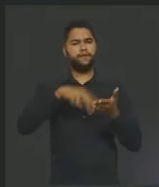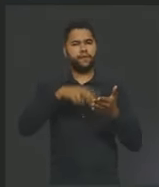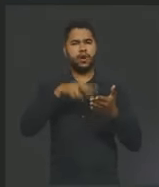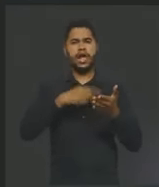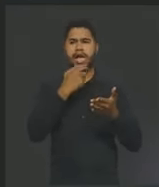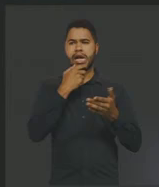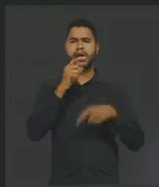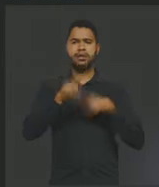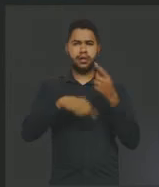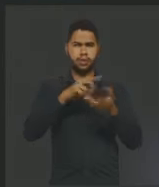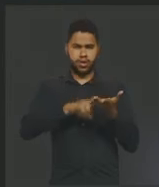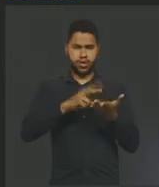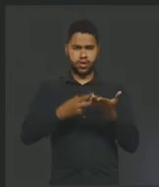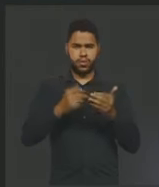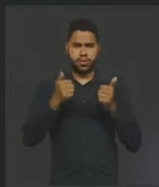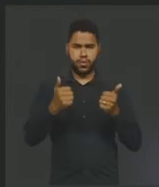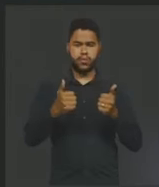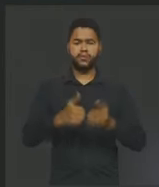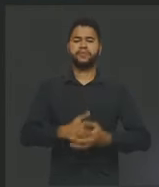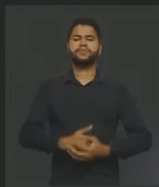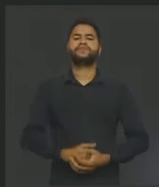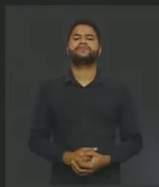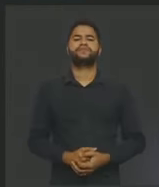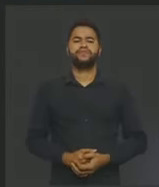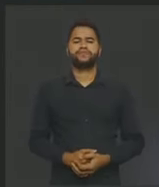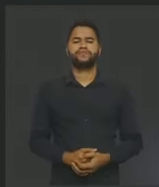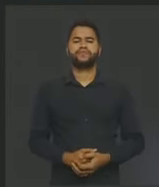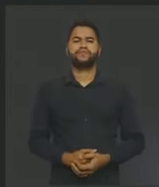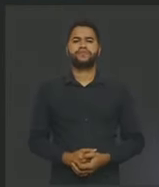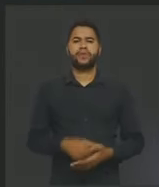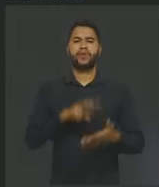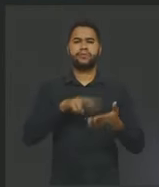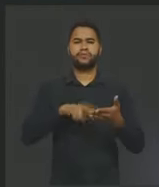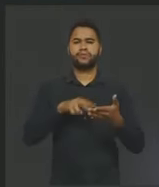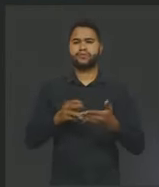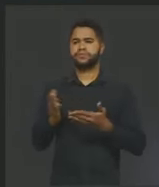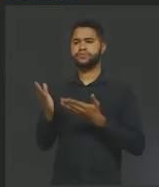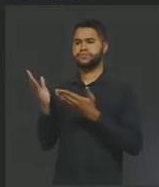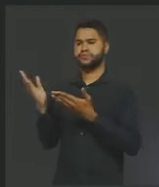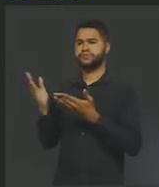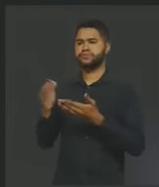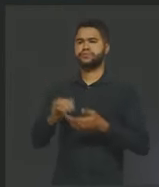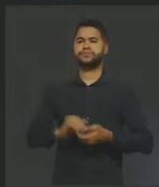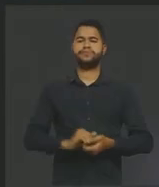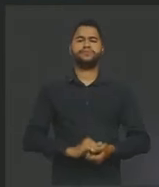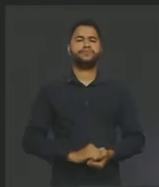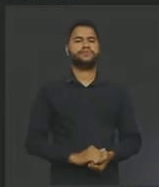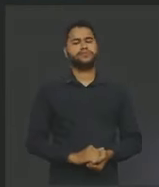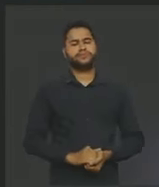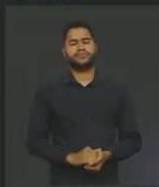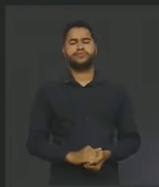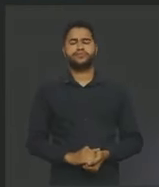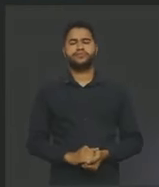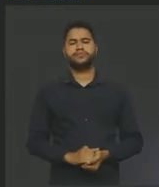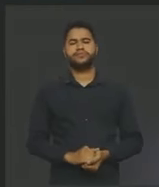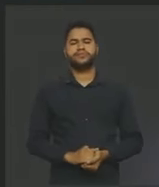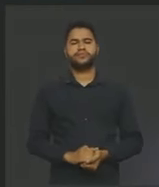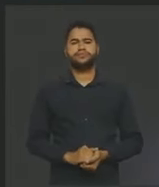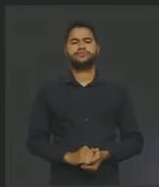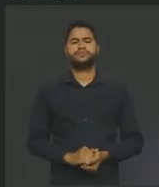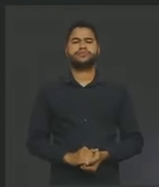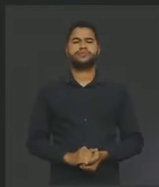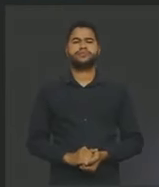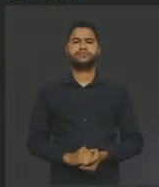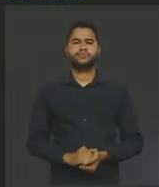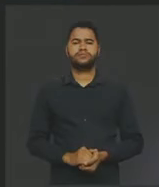a tradução, ok? The new coronavirus is part of a large viral family that causes